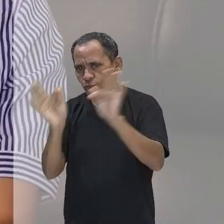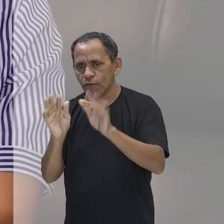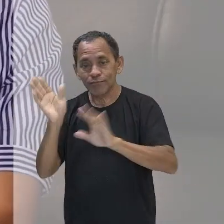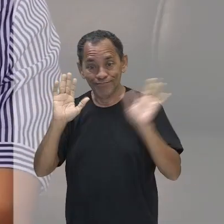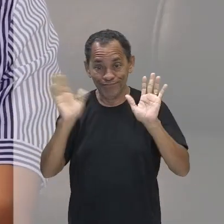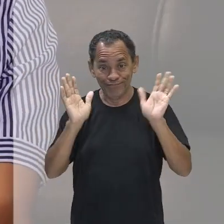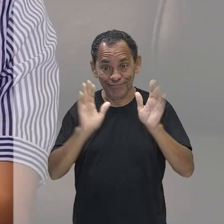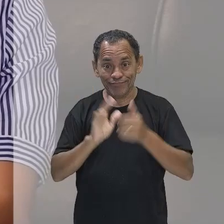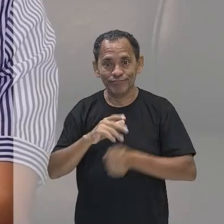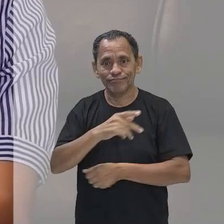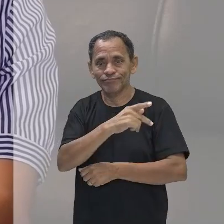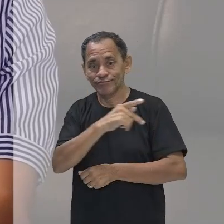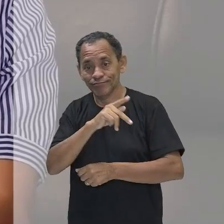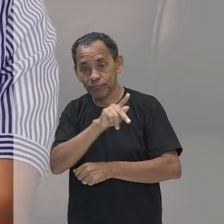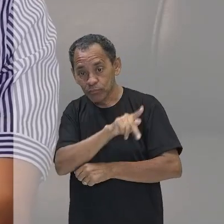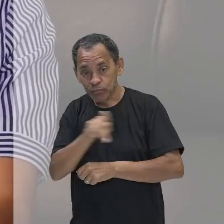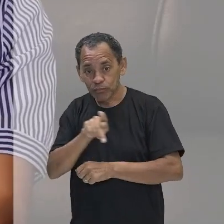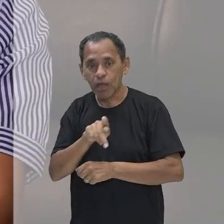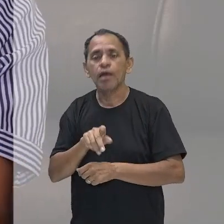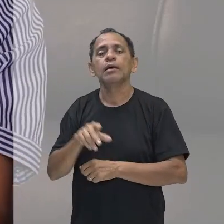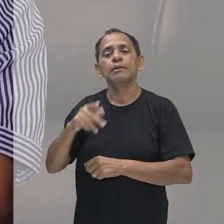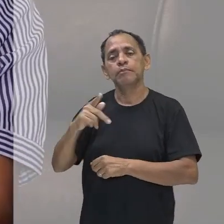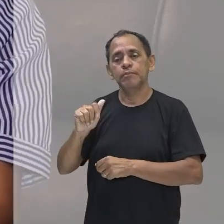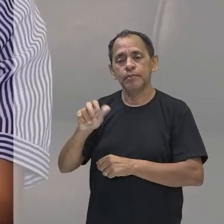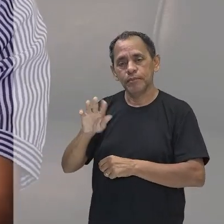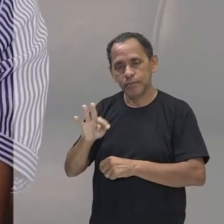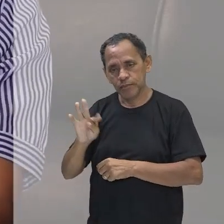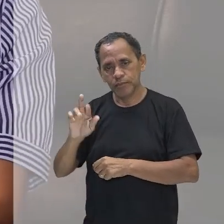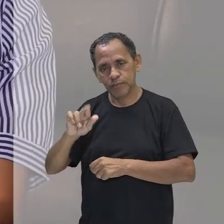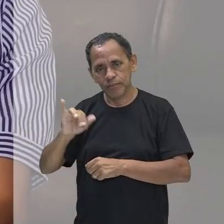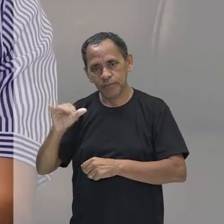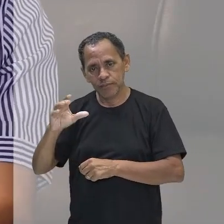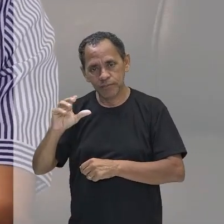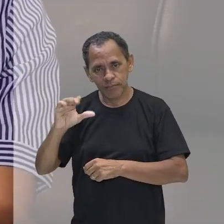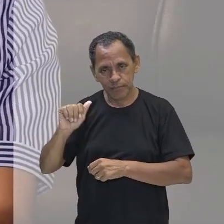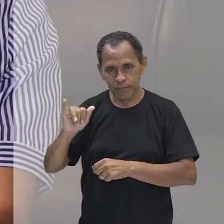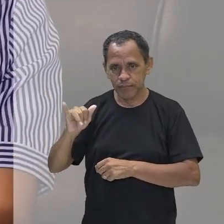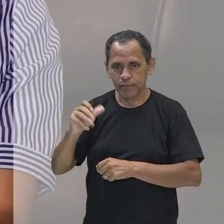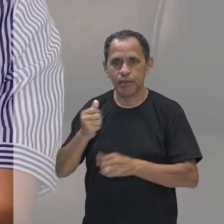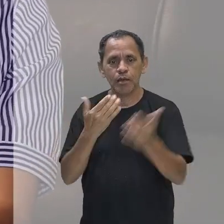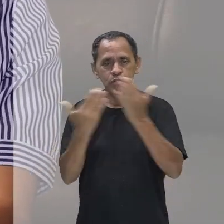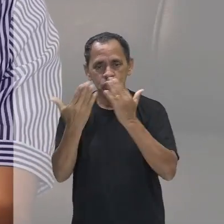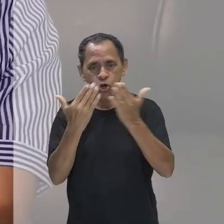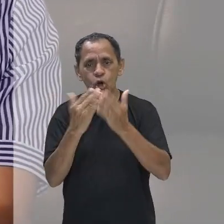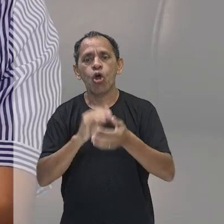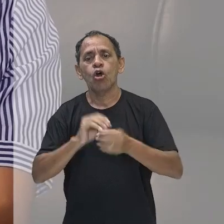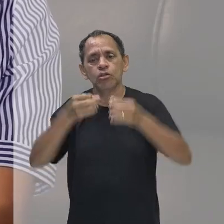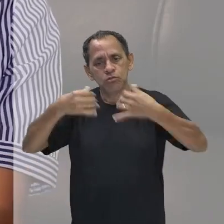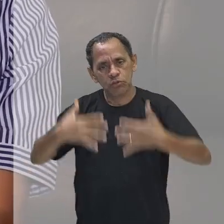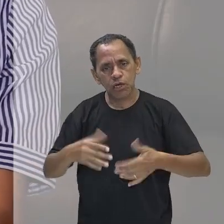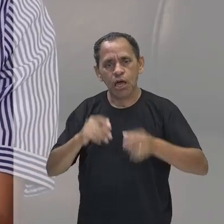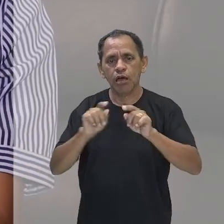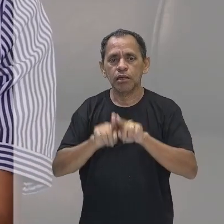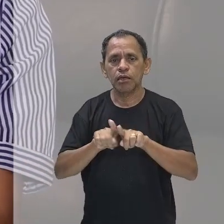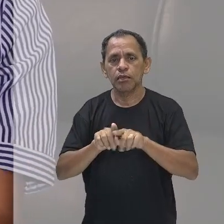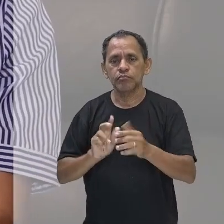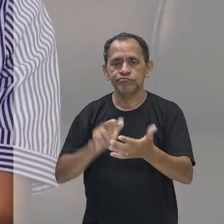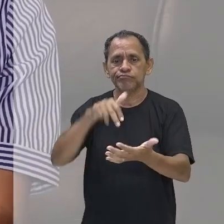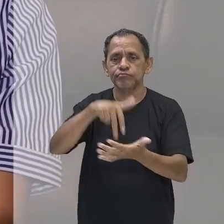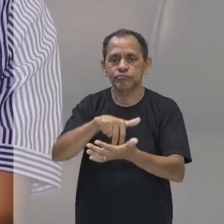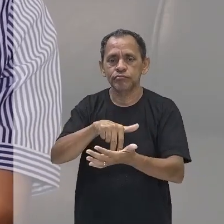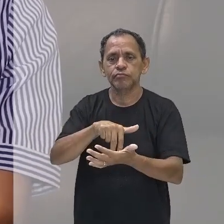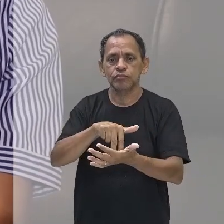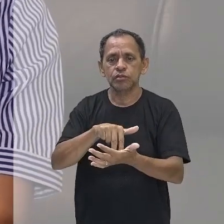Olá, eu me chamo Patrícia Carolina, sou psicóloga e hoje eu vou te ensinar sobre o que é o protagonismo. Para você